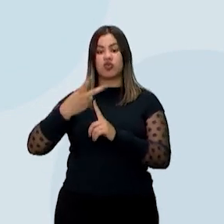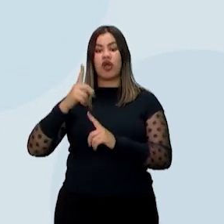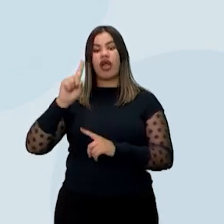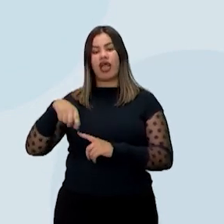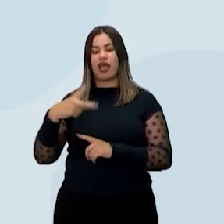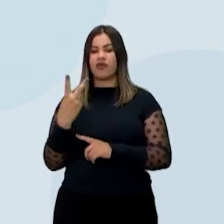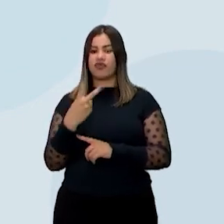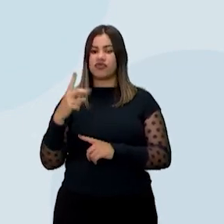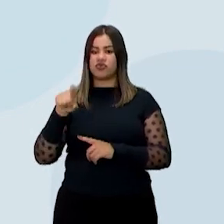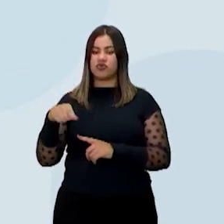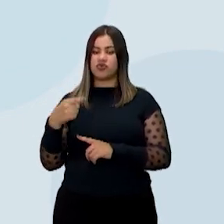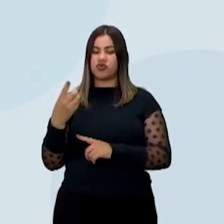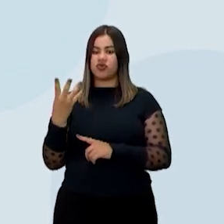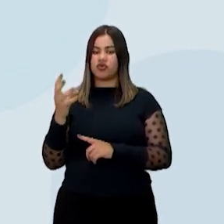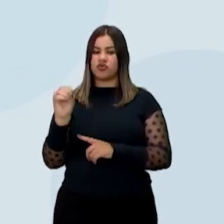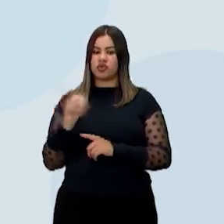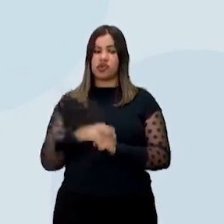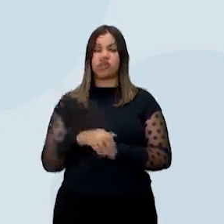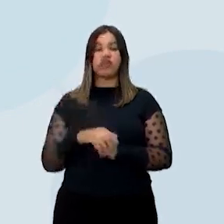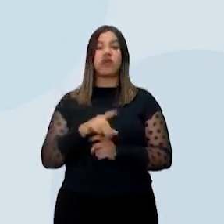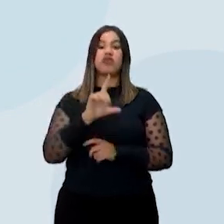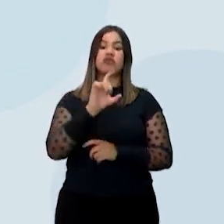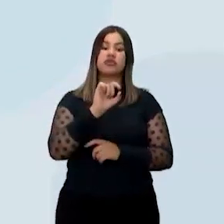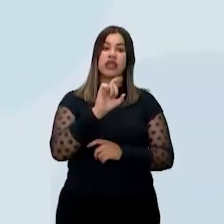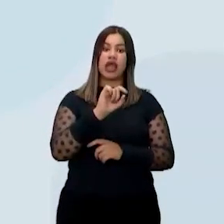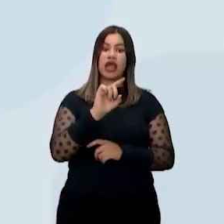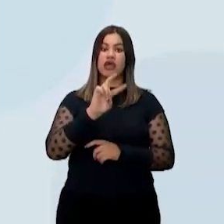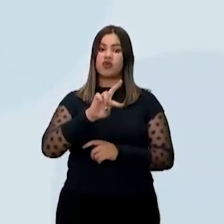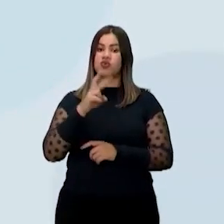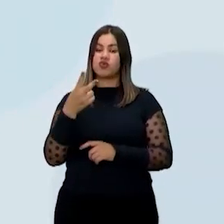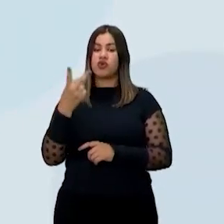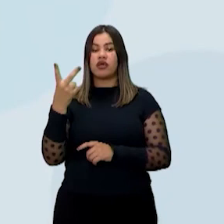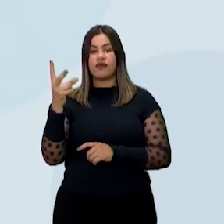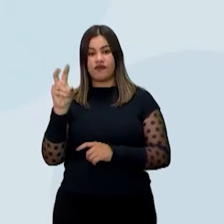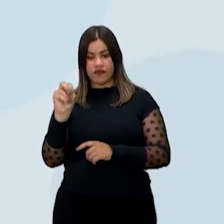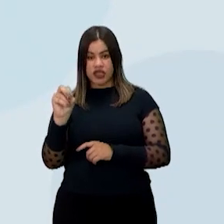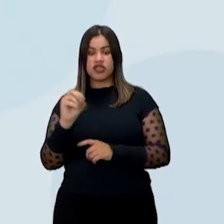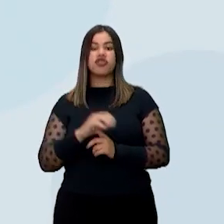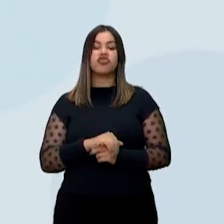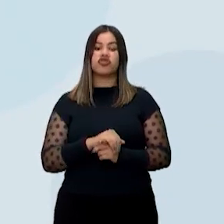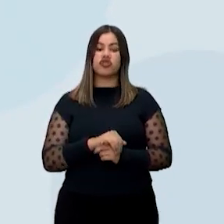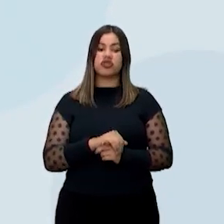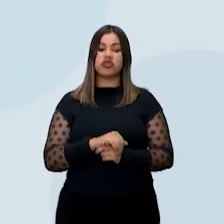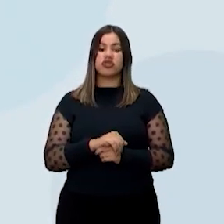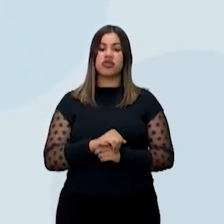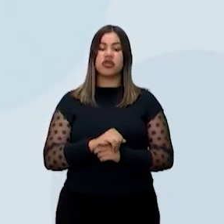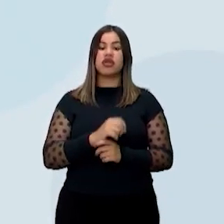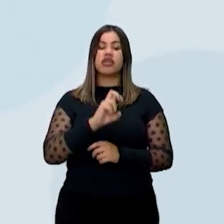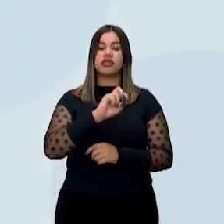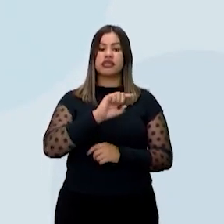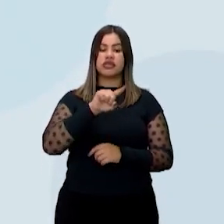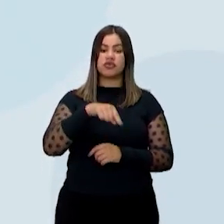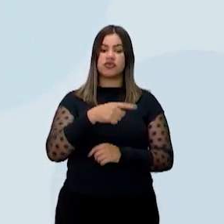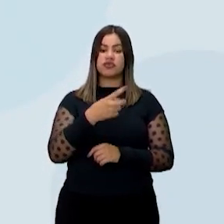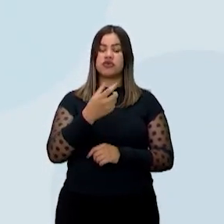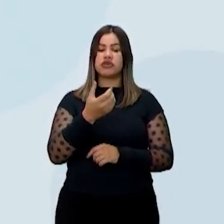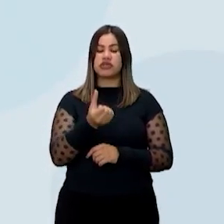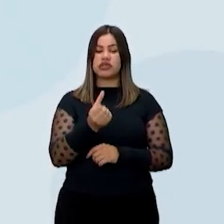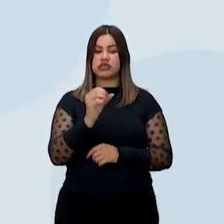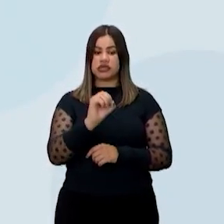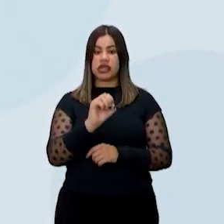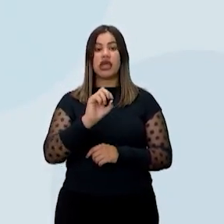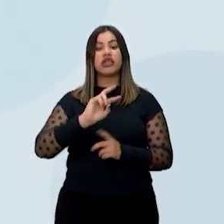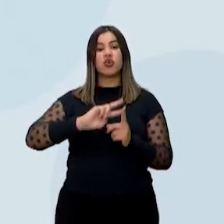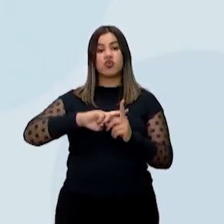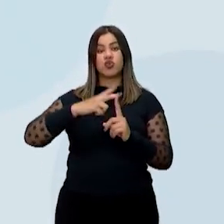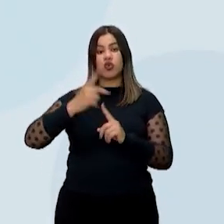pode ver o 10 com 20, não é mesmo? Ó, o dobro de 10 é 20, o dobro de 5,60 é 11 e 20. Então,